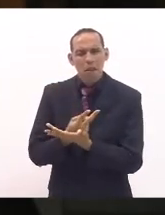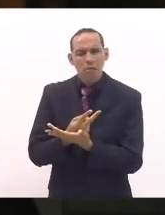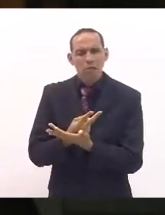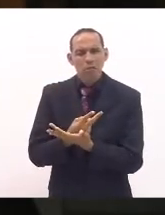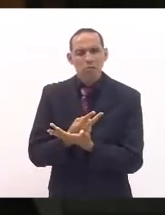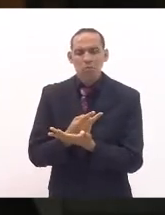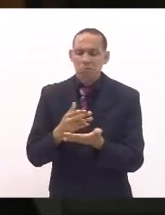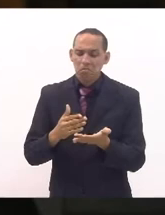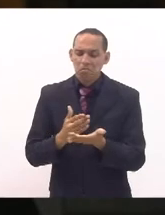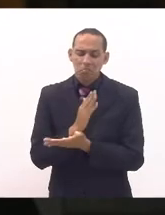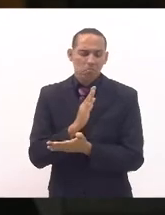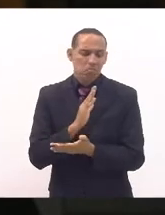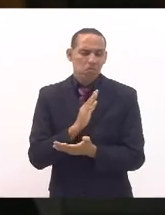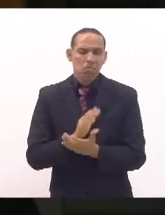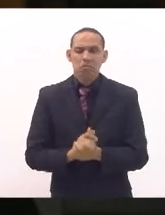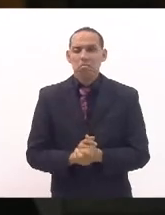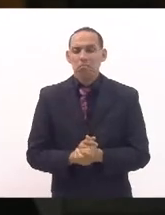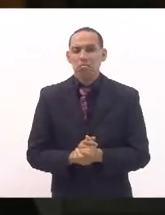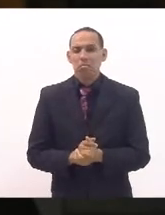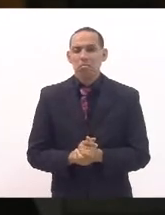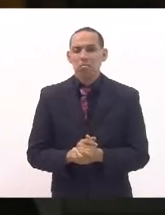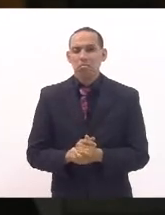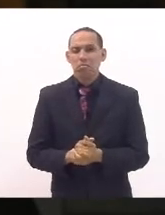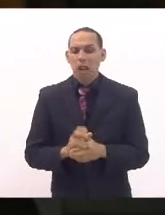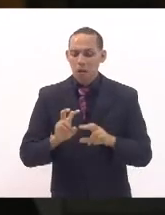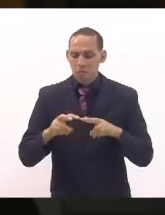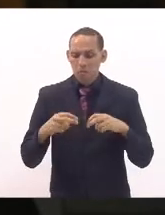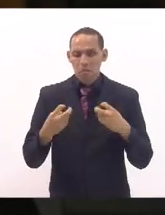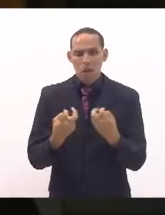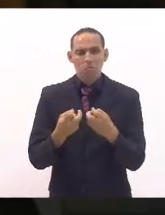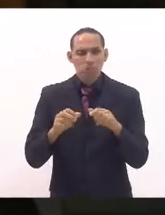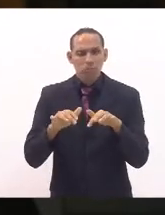Foi aprovado, veio ao plenário.